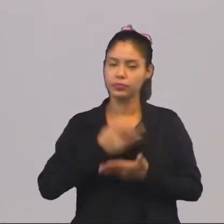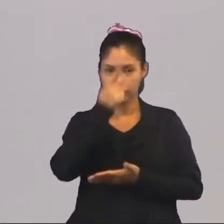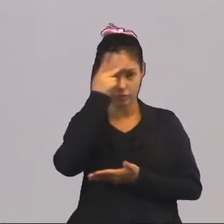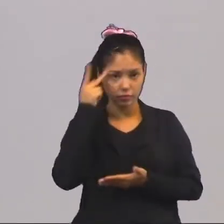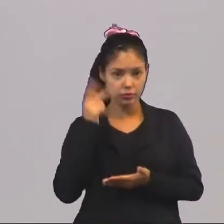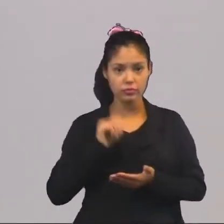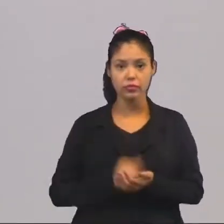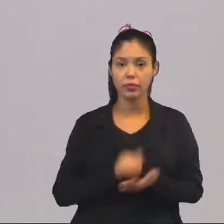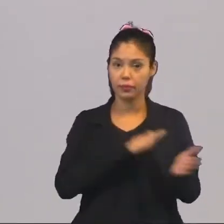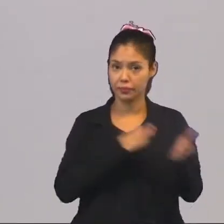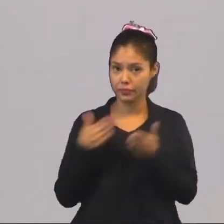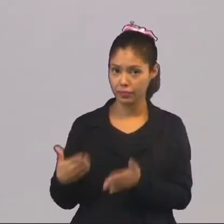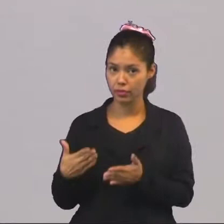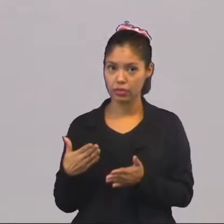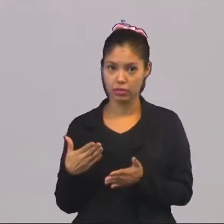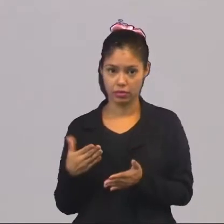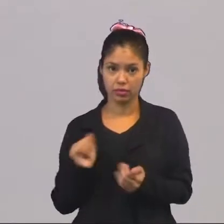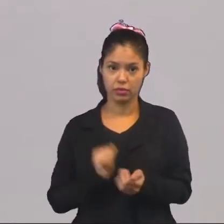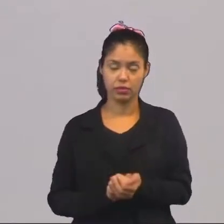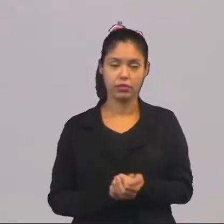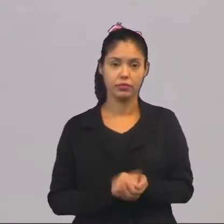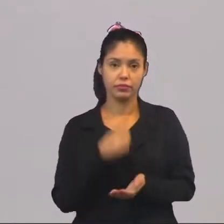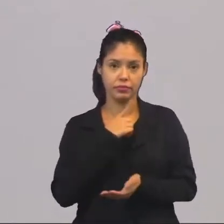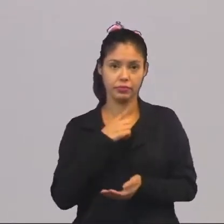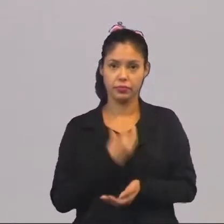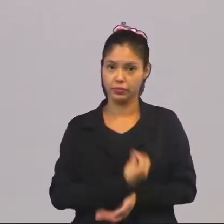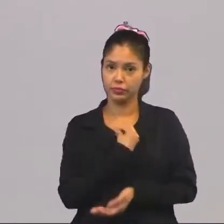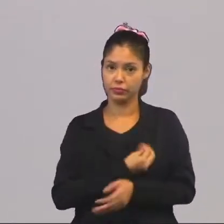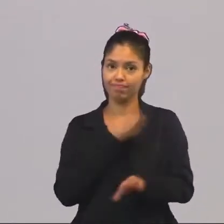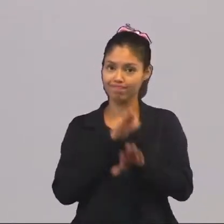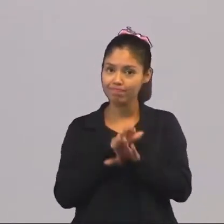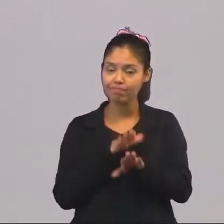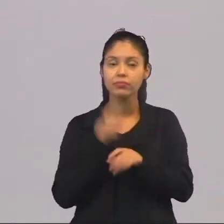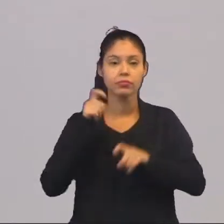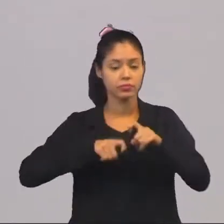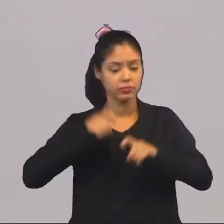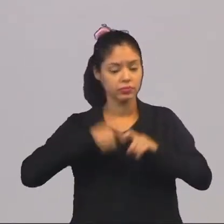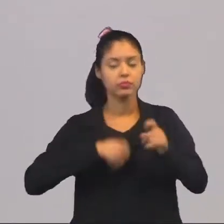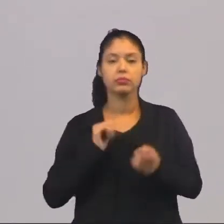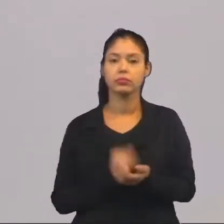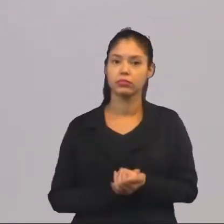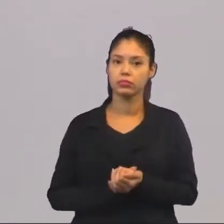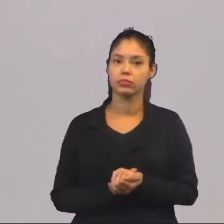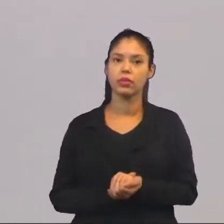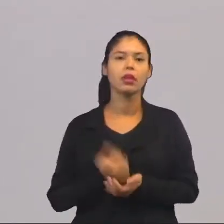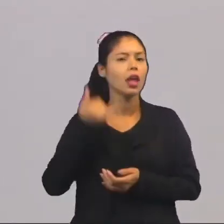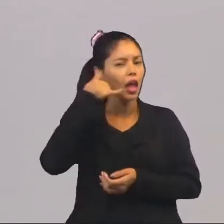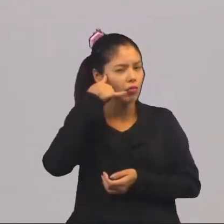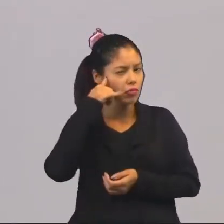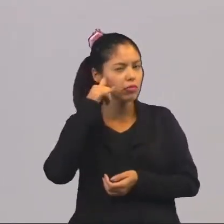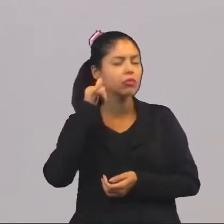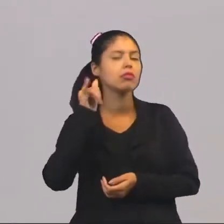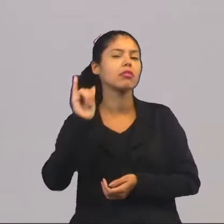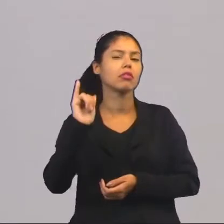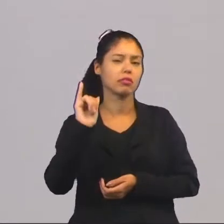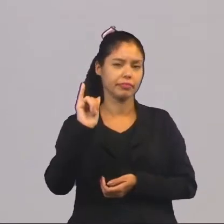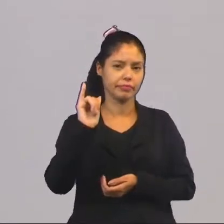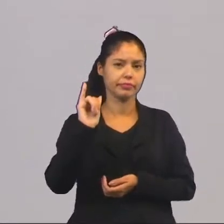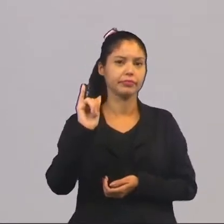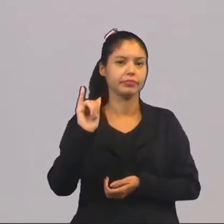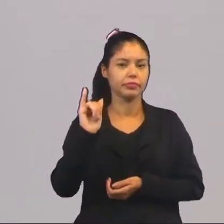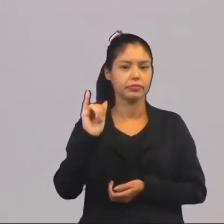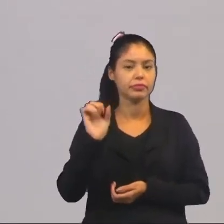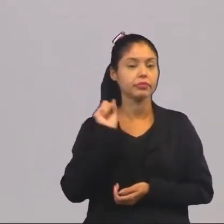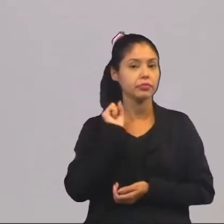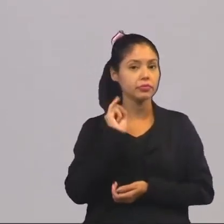pessoas, a partir do momento que ela passa a ter uma vida sexual ativa, ela tem que tomar alguns cuidados para prevenção e